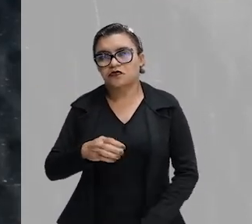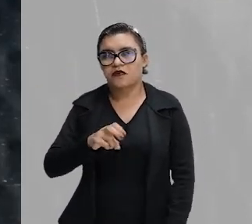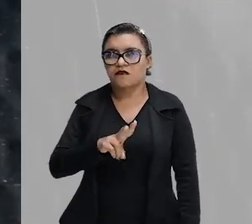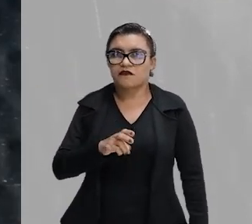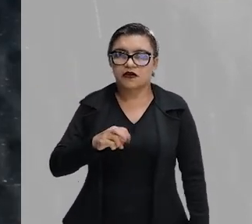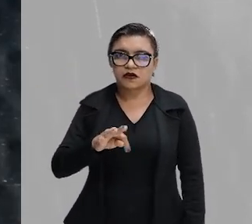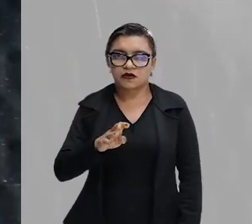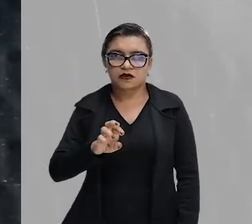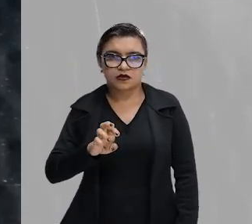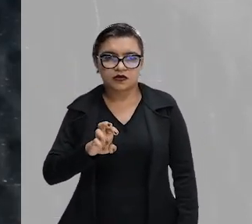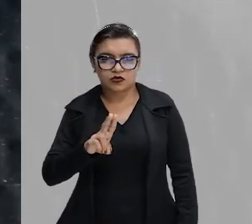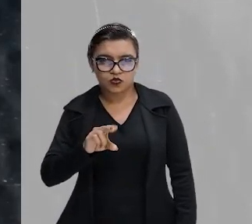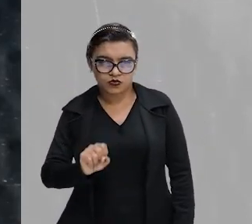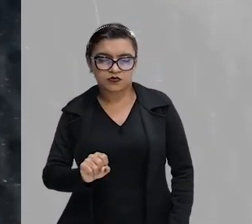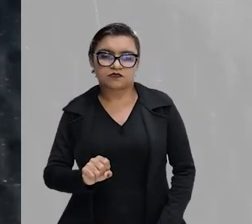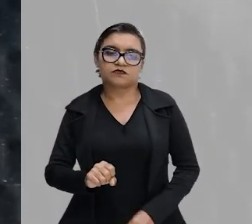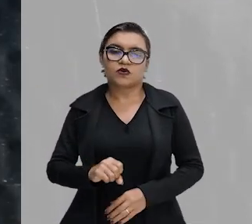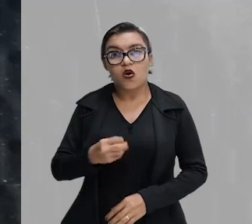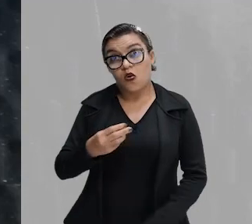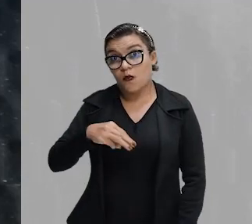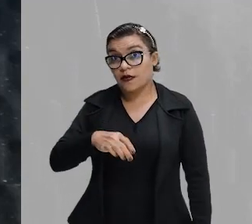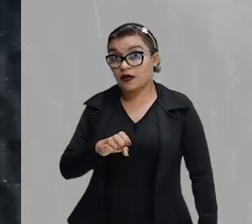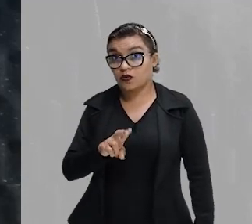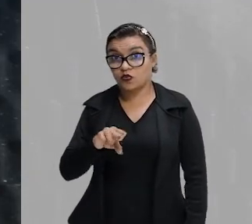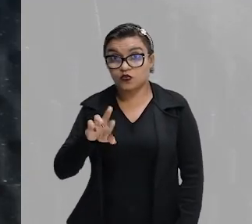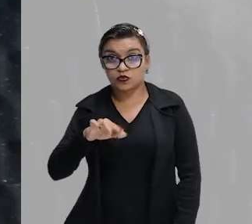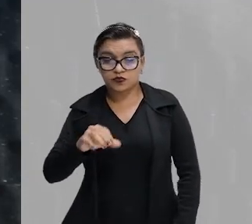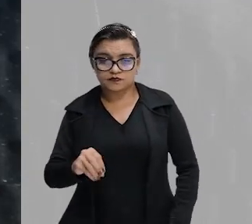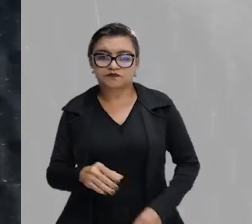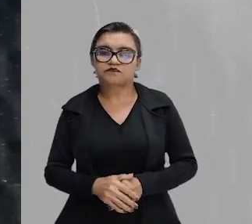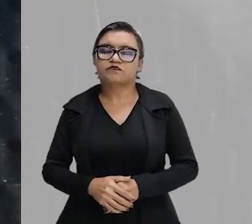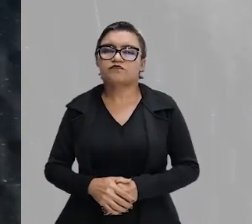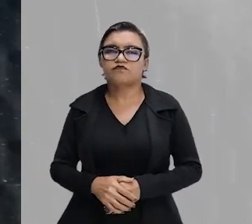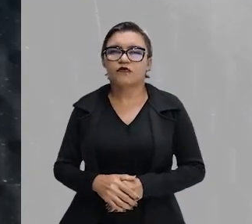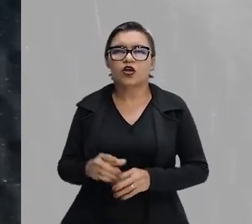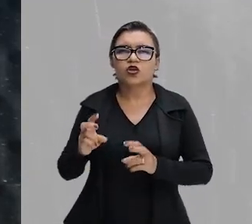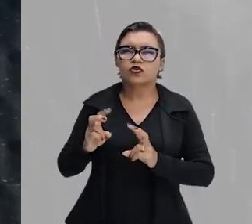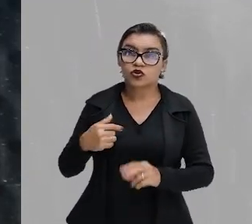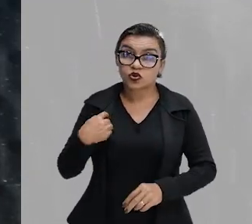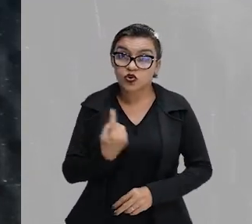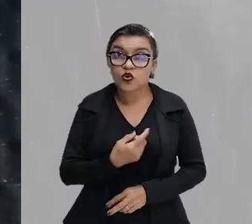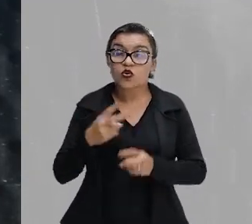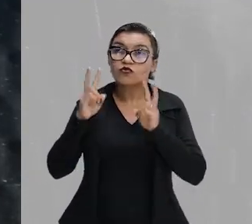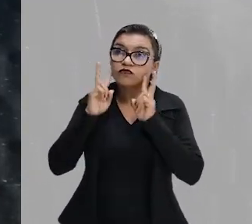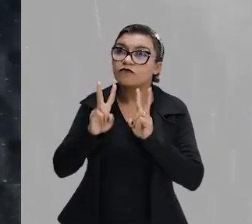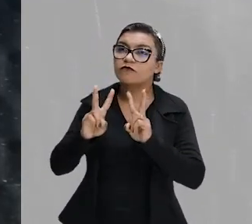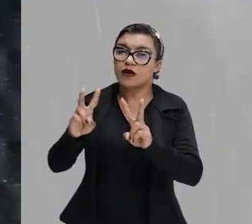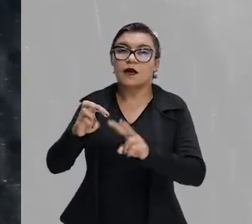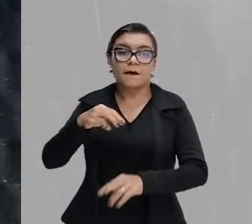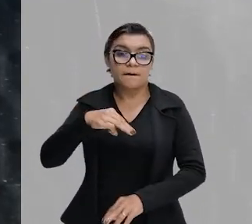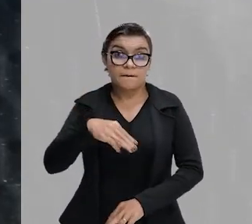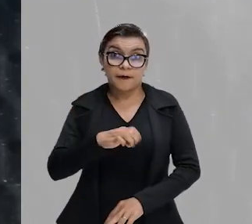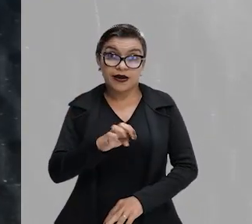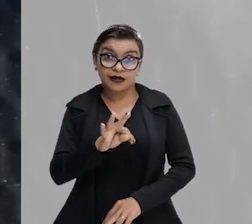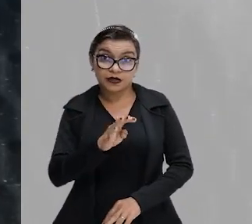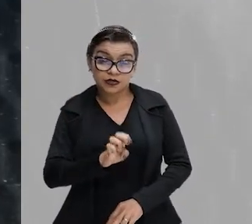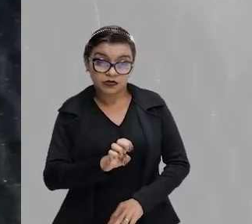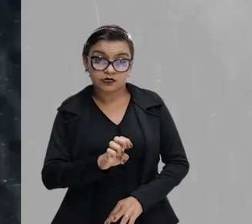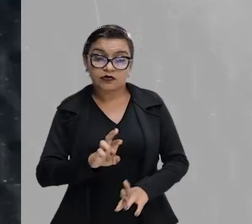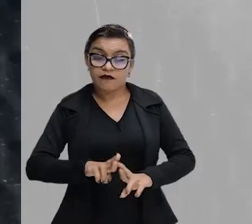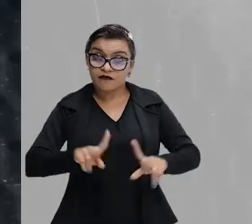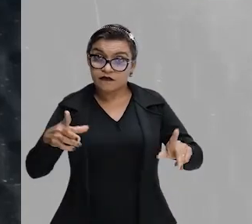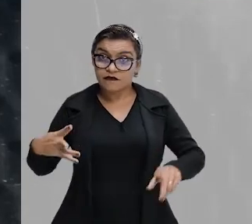ok? Da mesma forma, né, em que nós observamos Marte e nós conseguimos perceber, a gente consegue perceber essa diferença